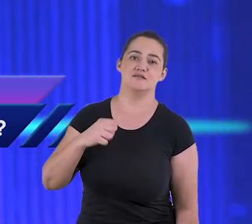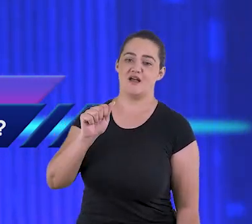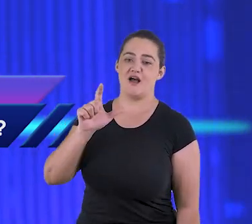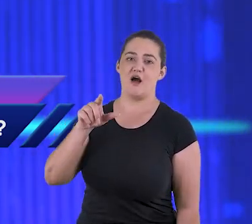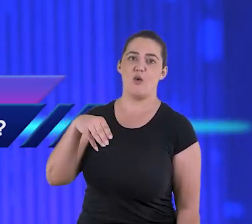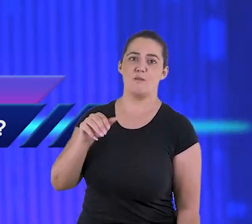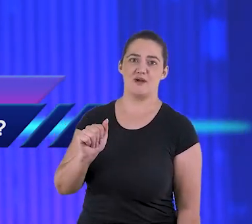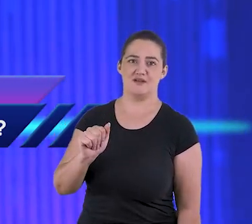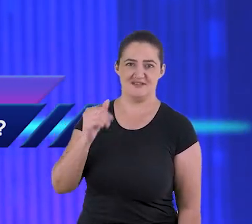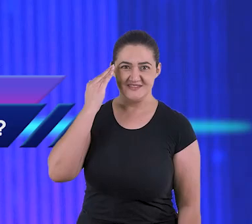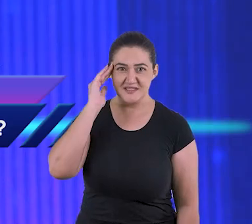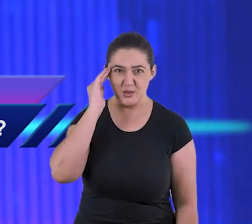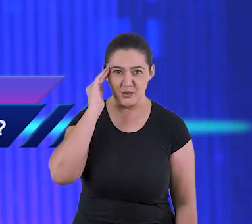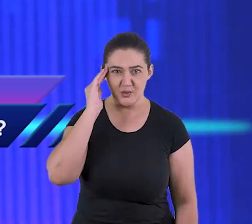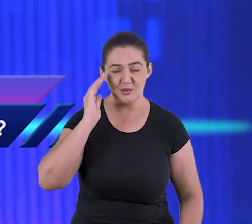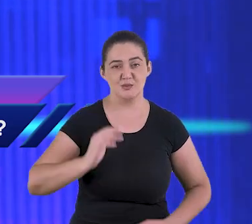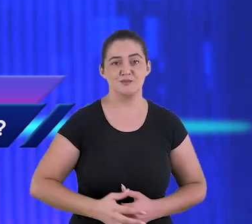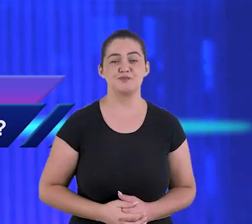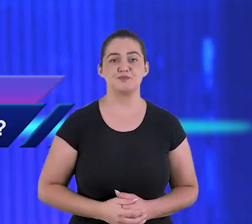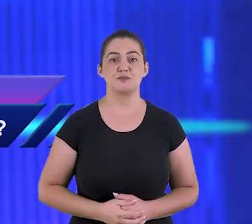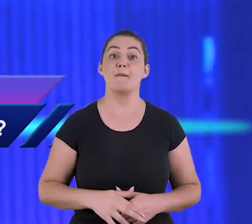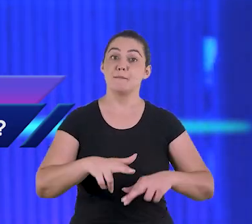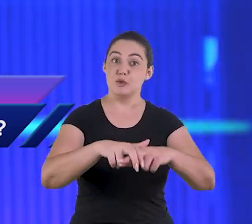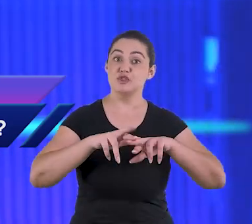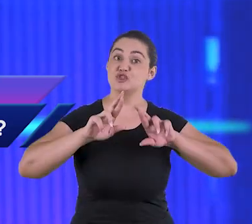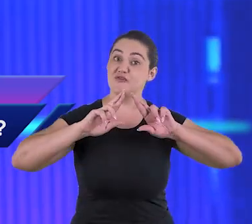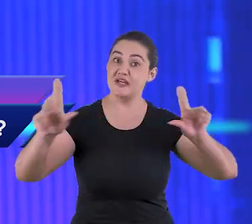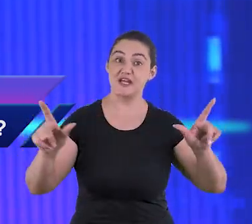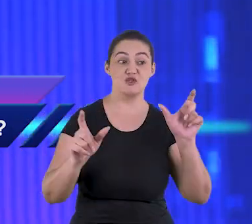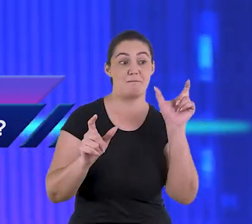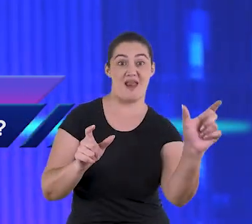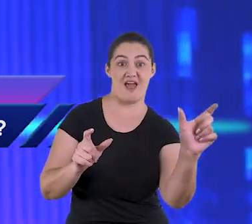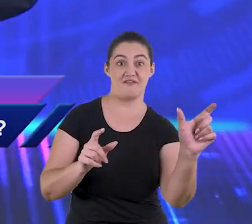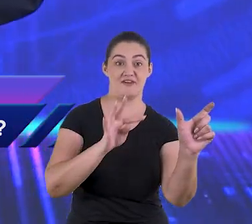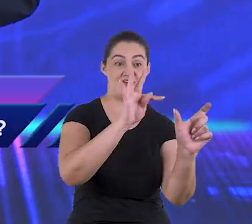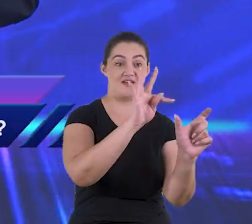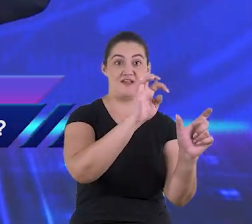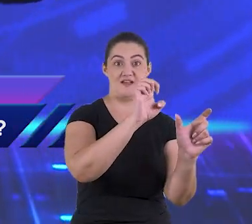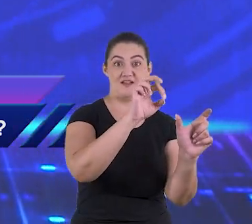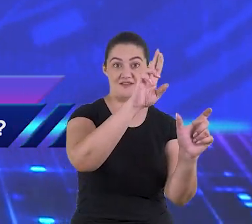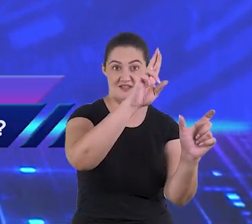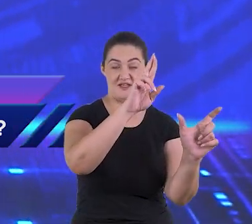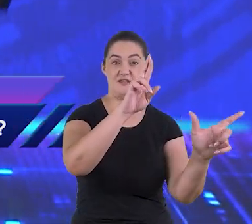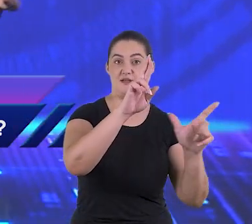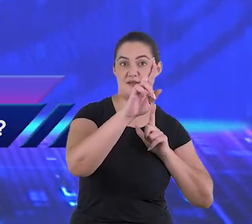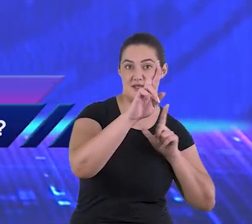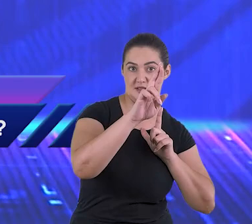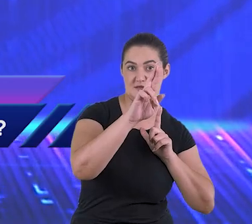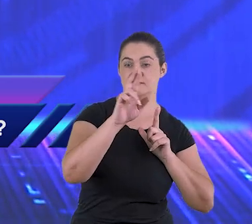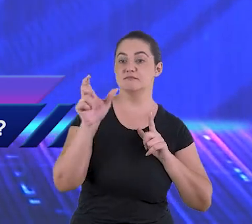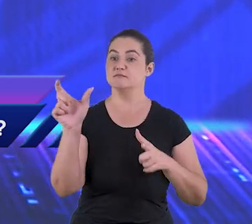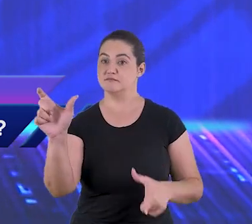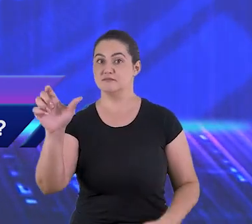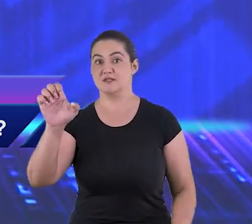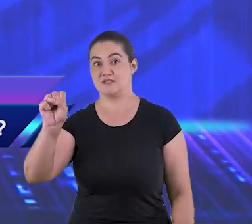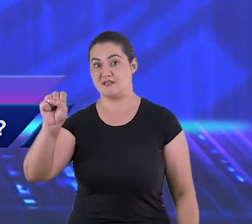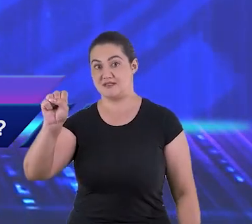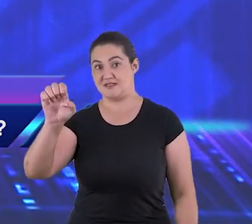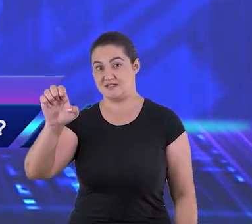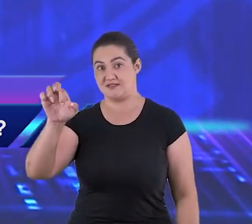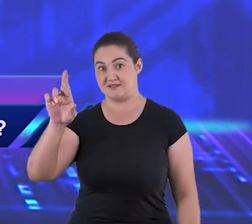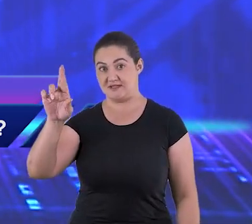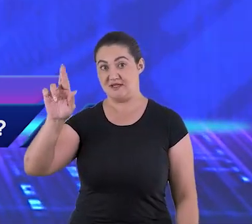sozinho também não é um ser vivente. Para que surja o ser vivente, para que surja